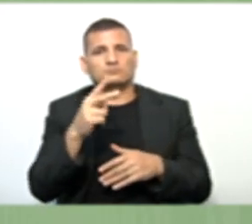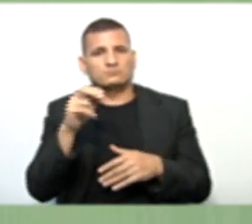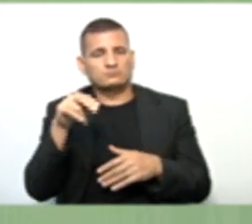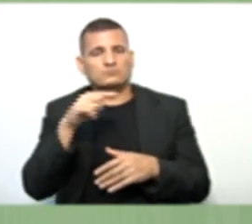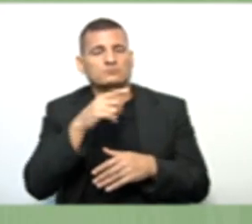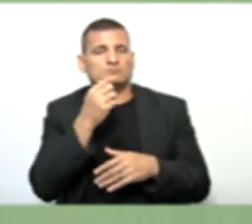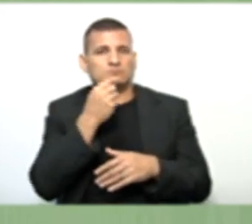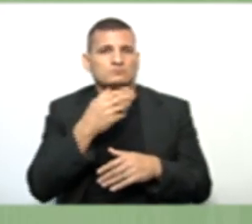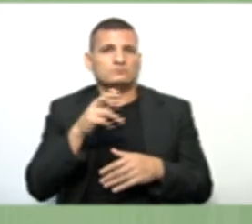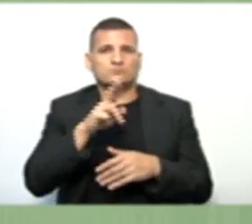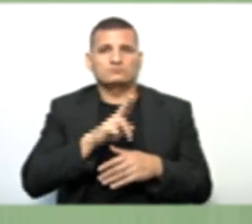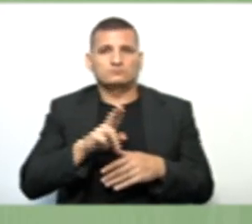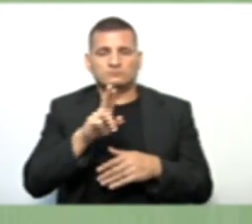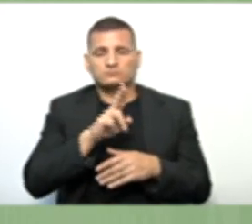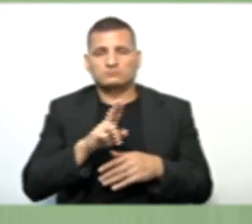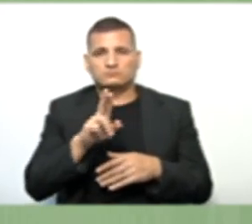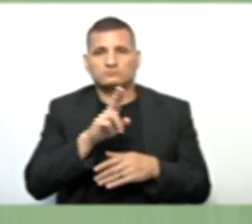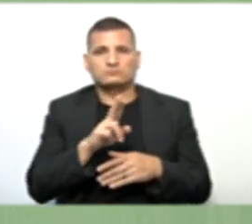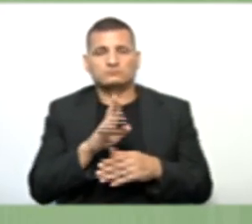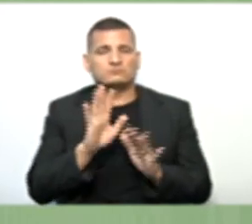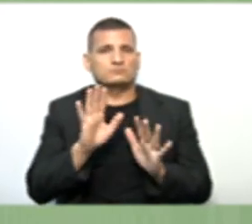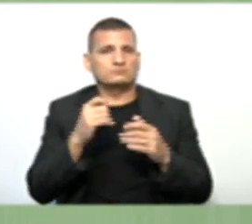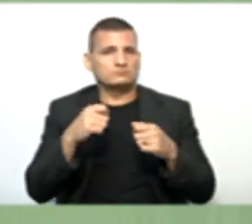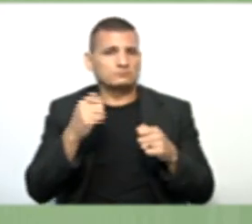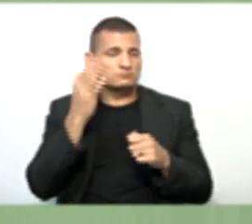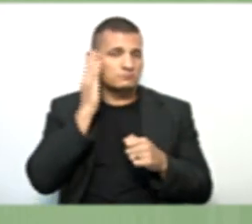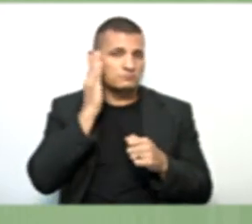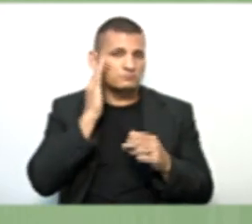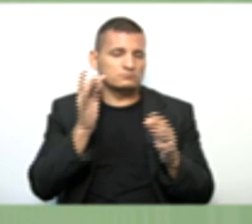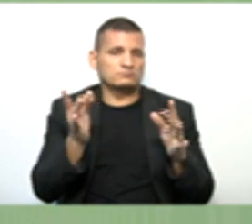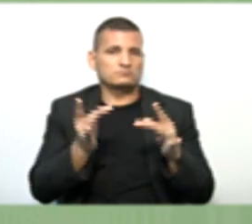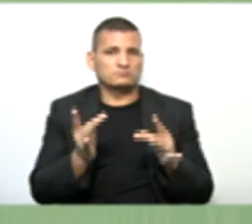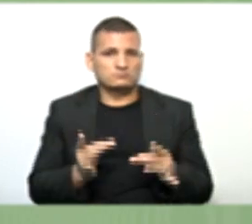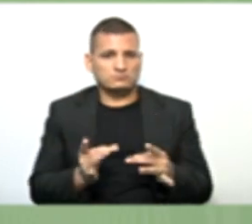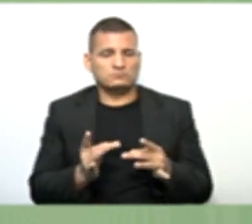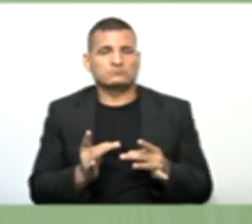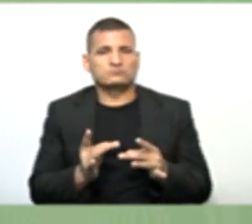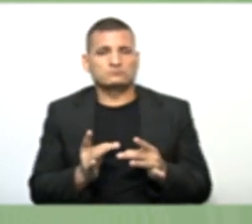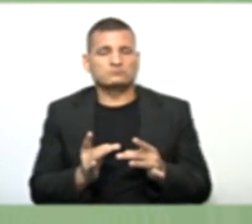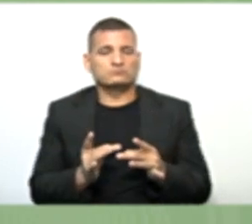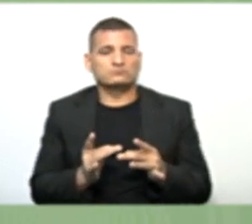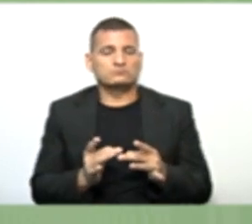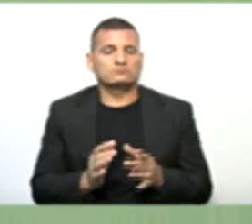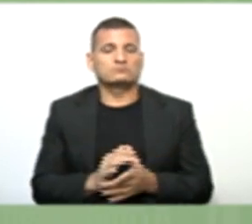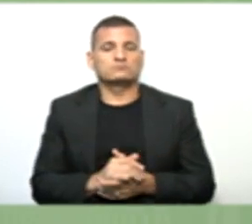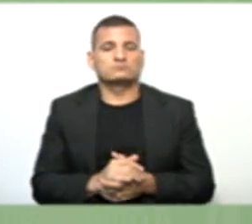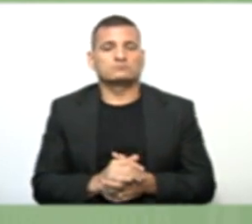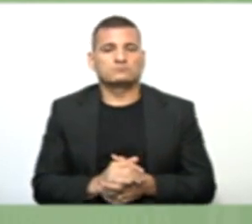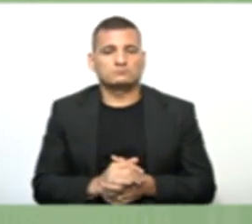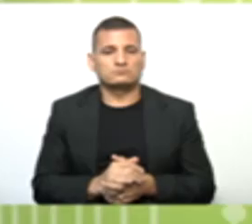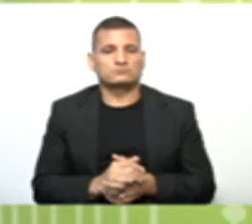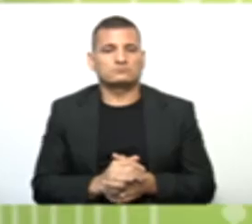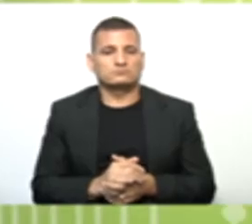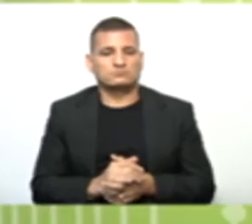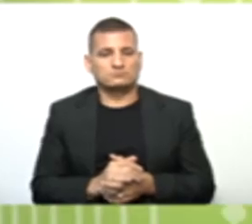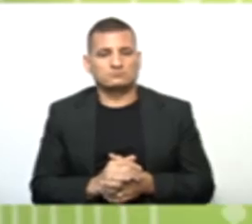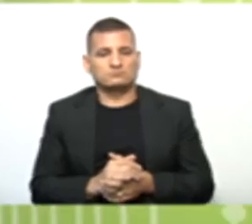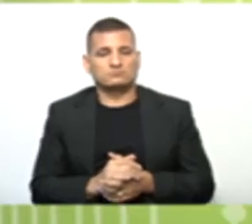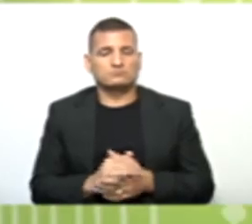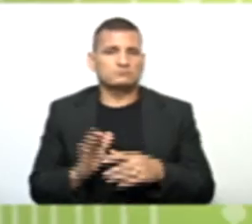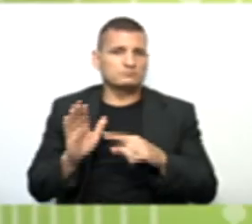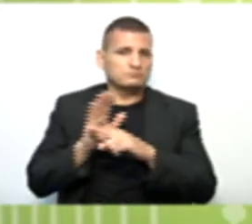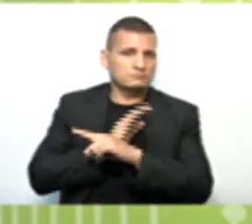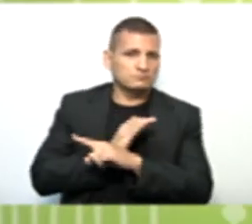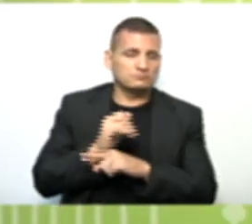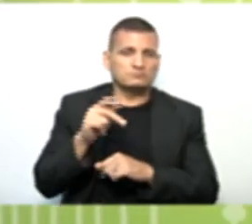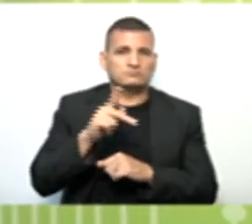utilizado e é necessário saber esses detalhes sobre ele para a gente não cometer enganos. Bom, mais